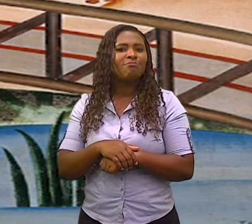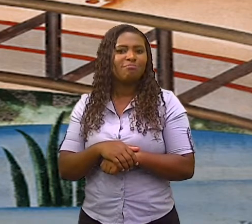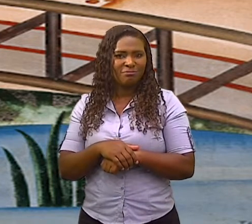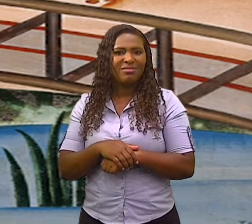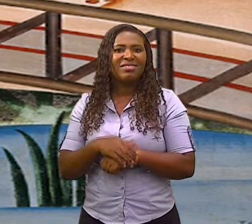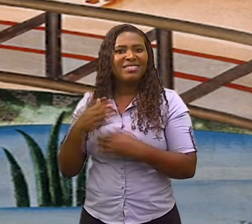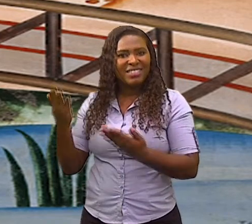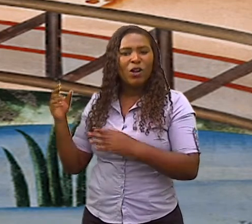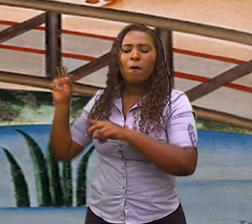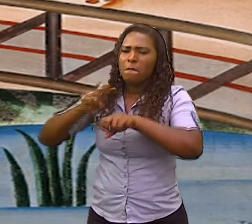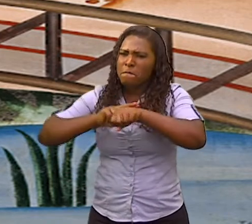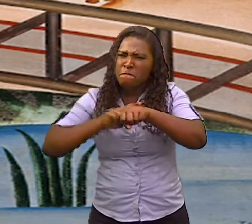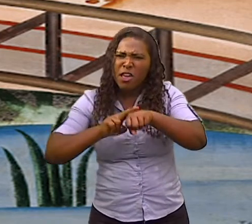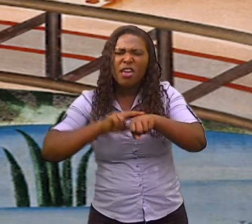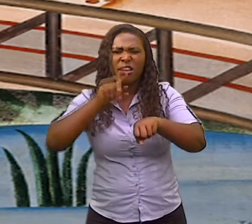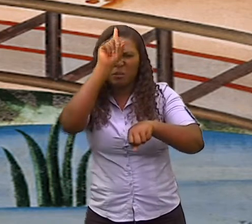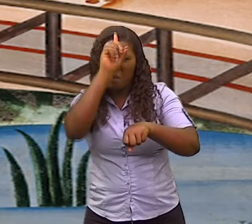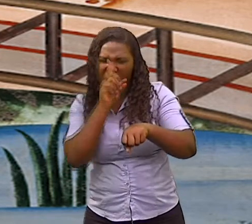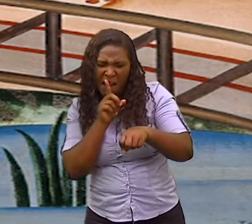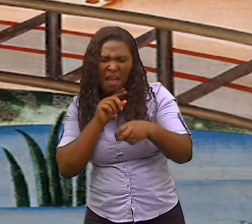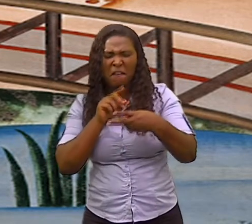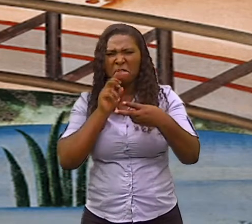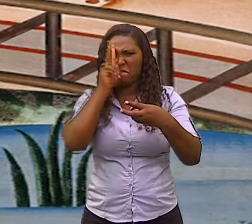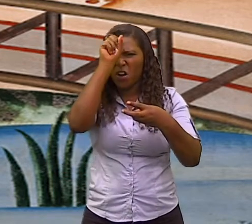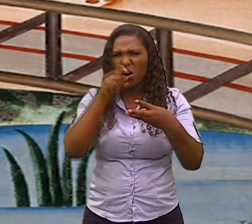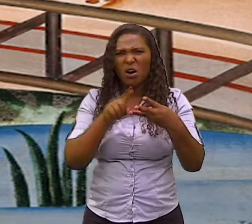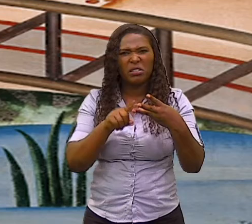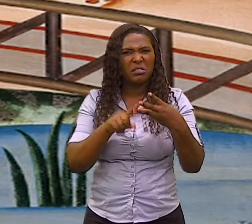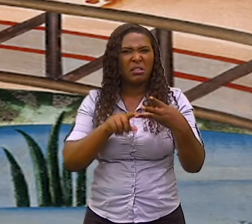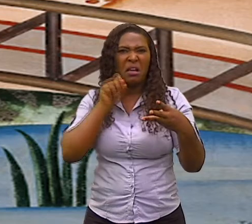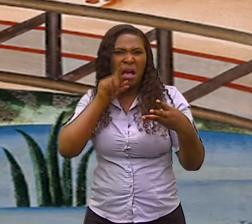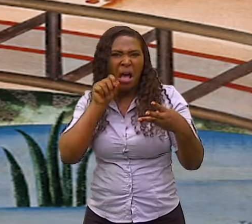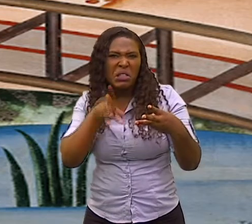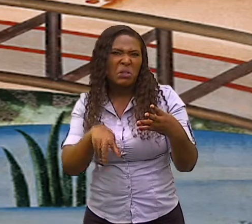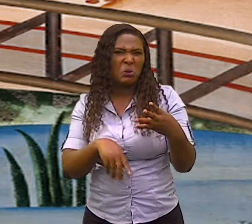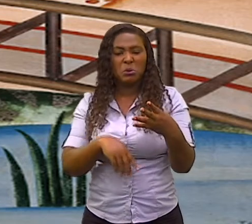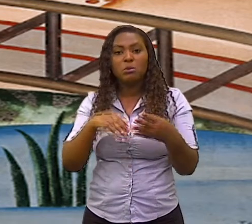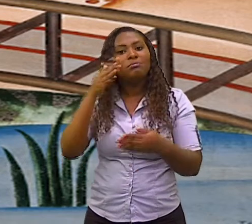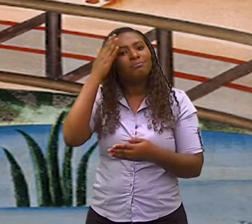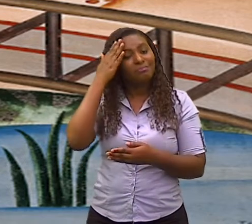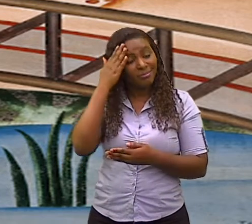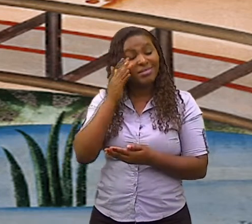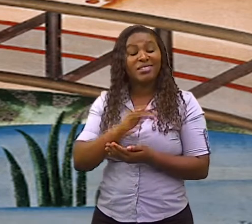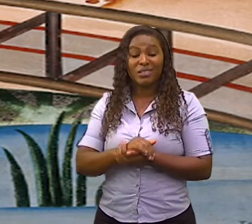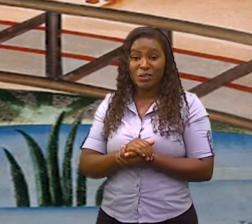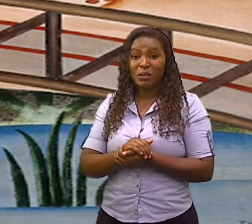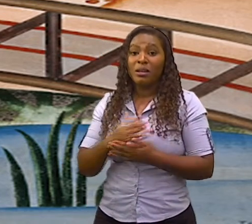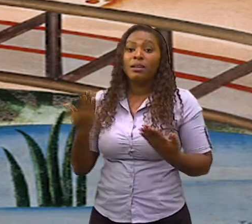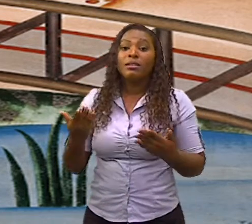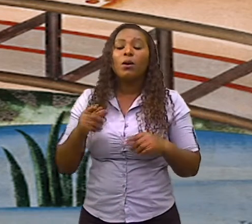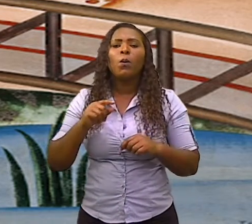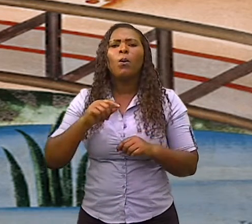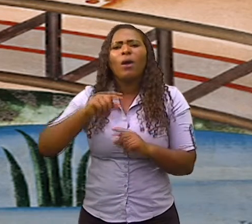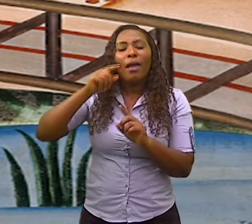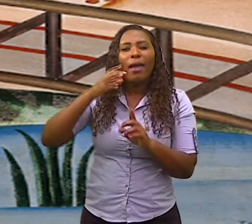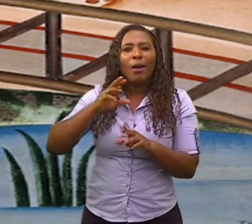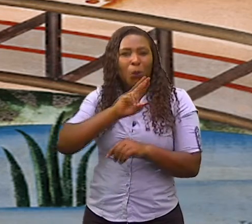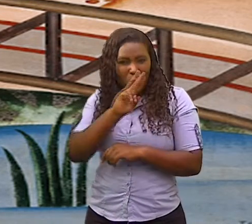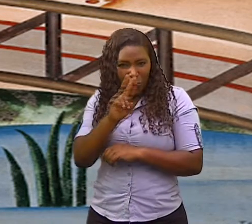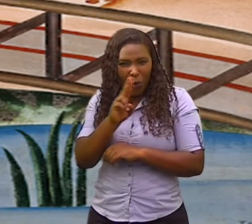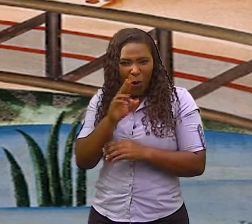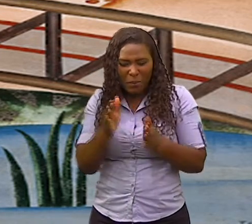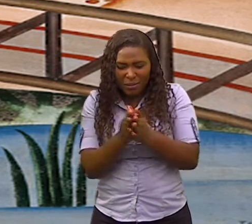Essas são as obras de Tarsila quando ela começou um movimento pau-brasil. E essas cores